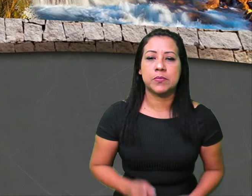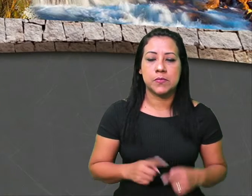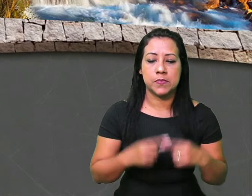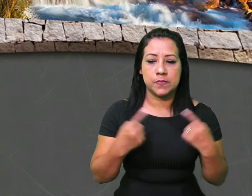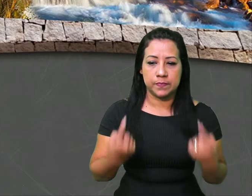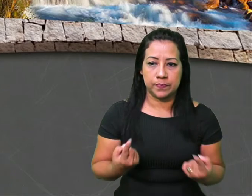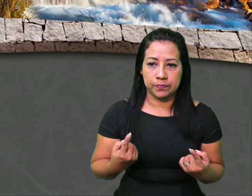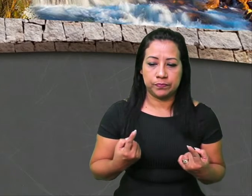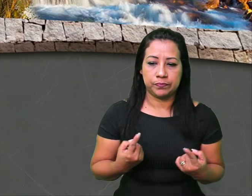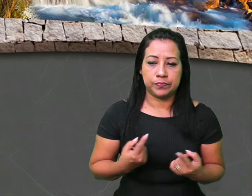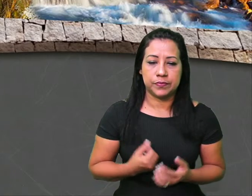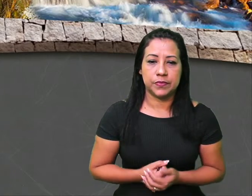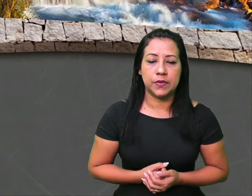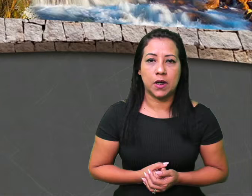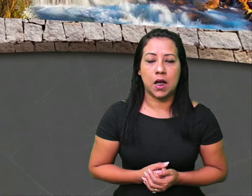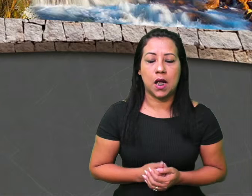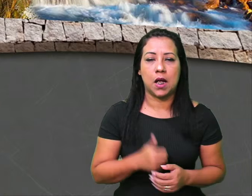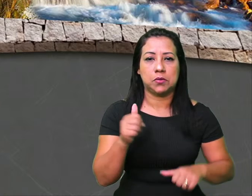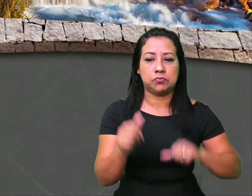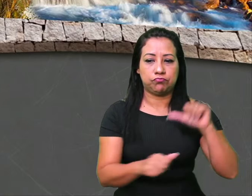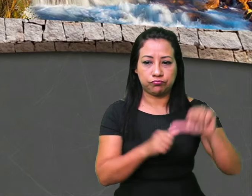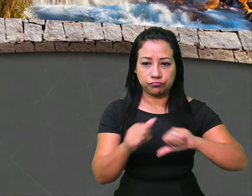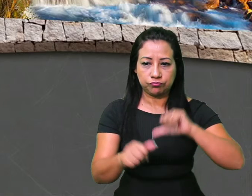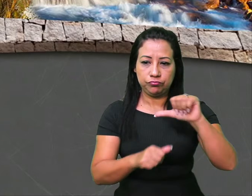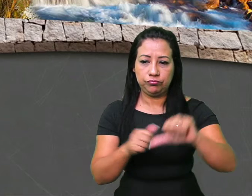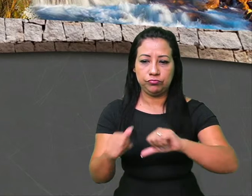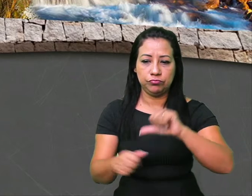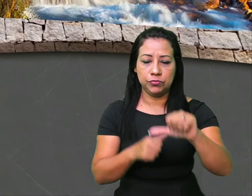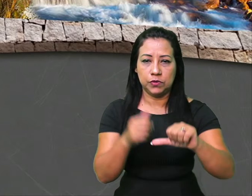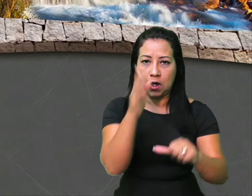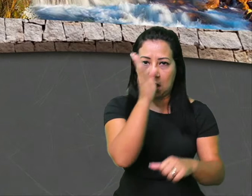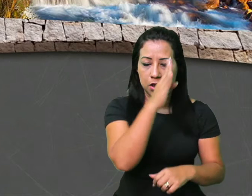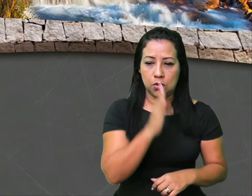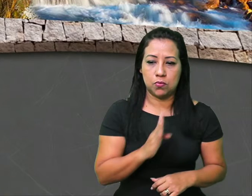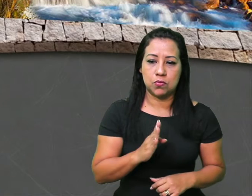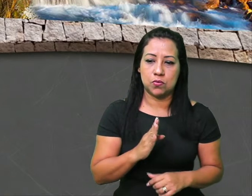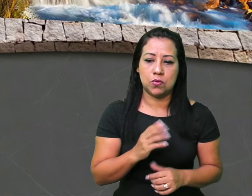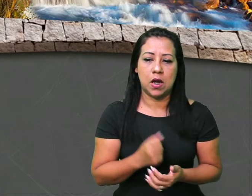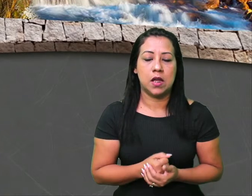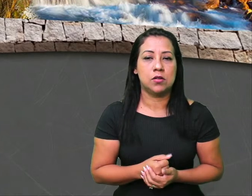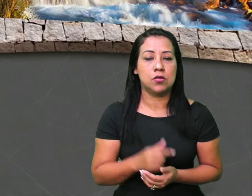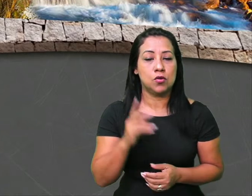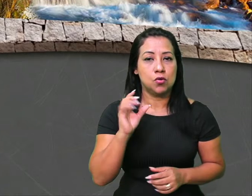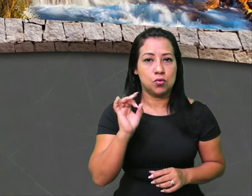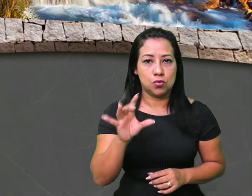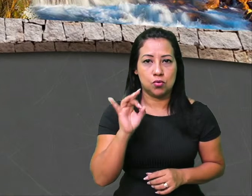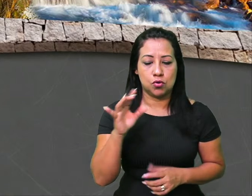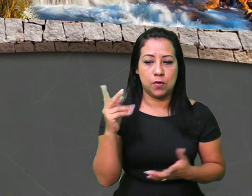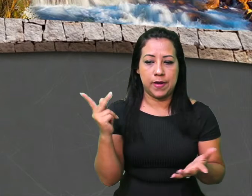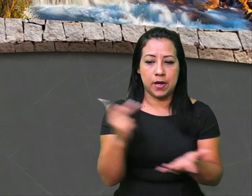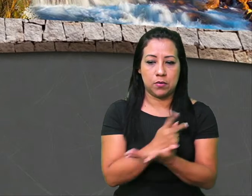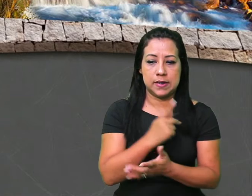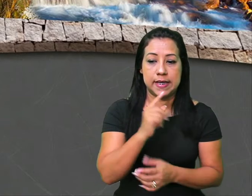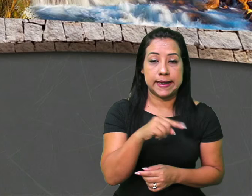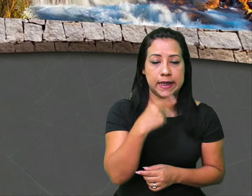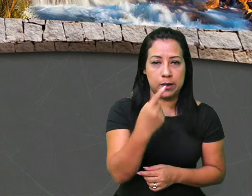Portanto, essa transformação do Brasil só vai ocorrer após